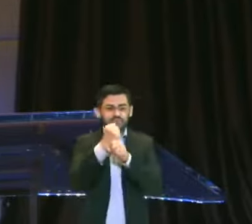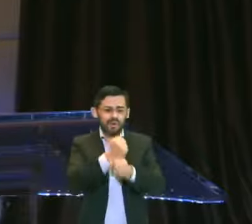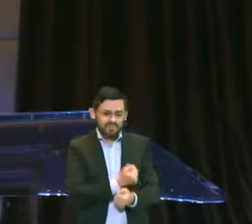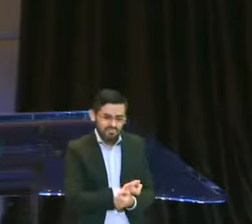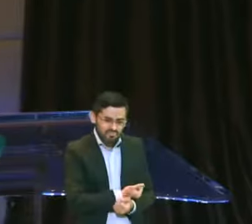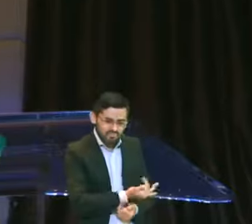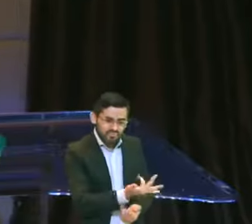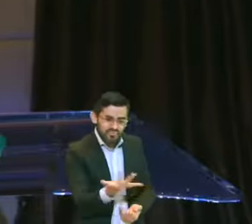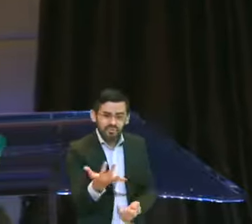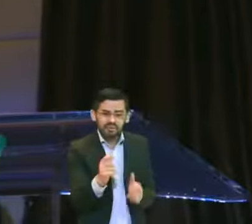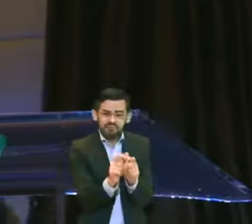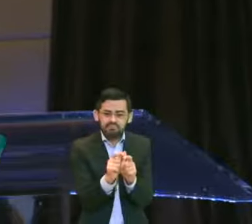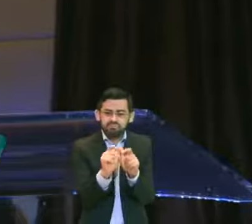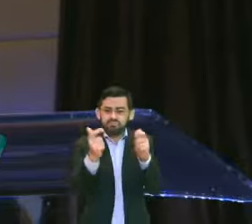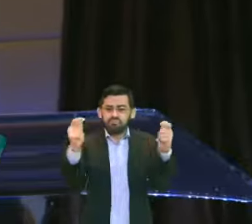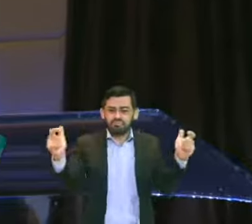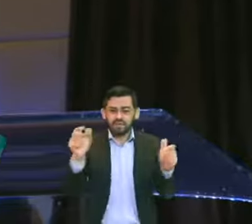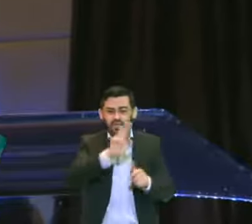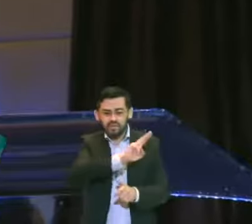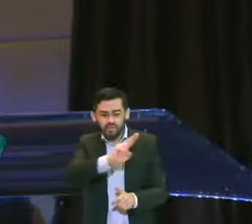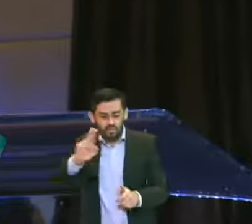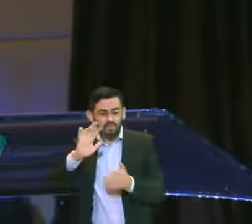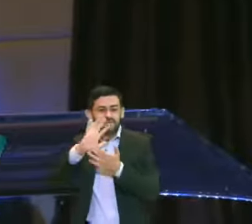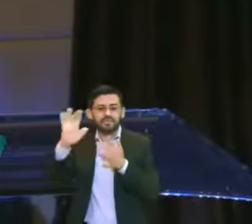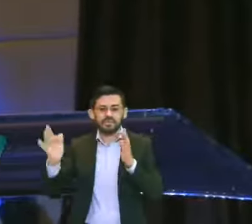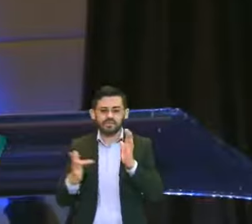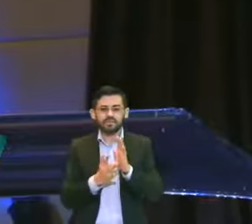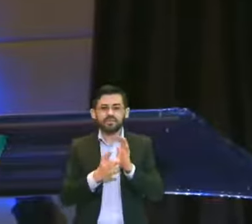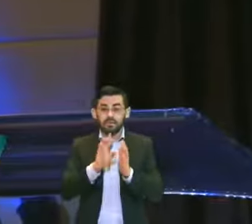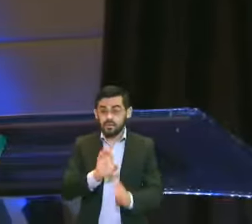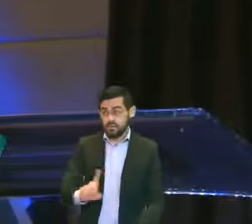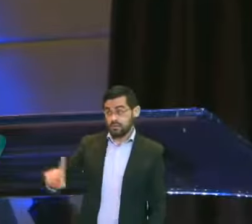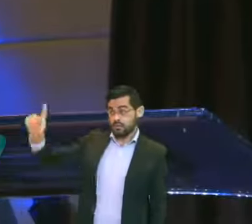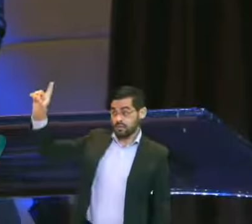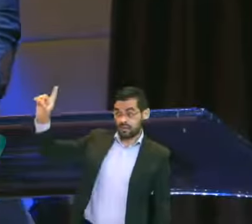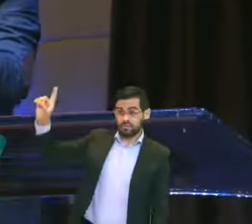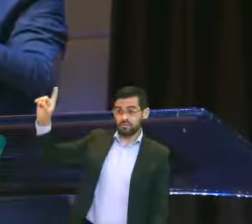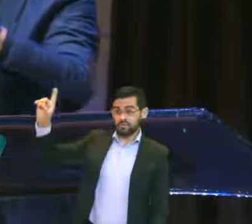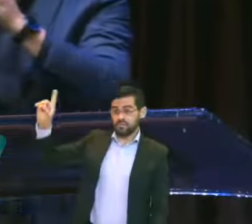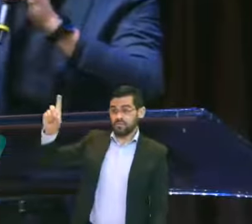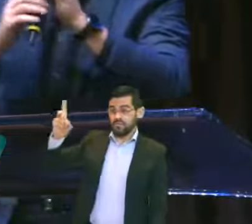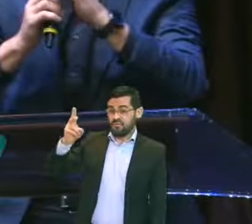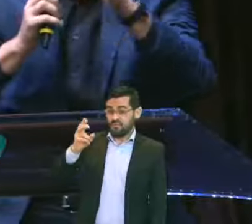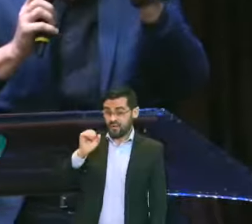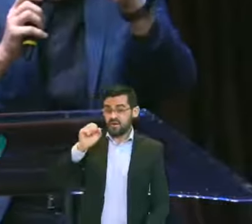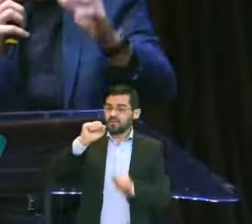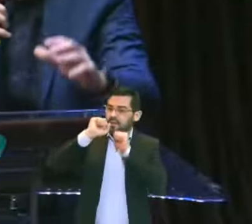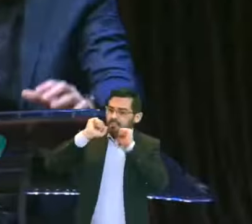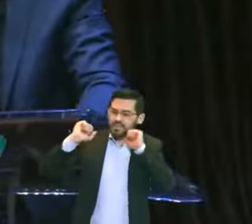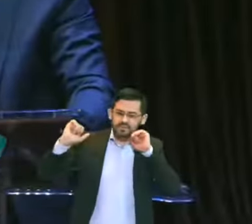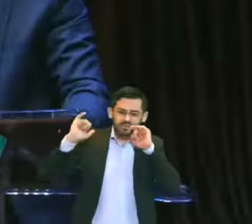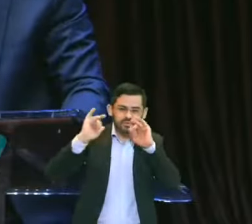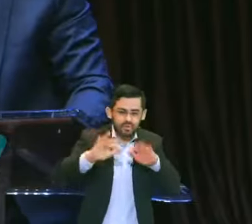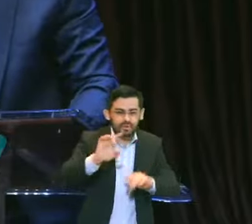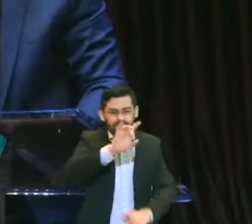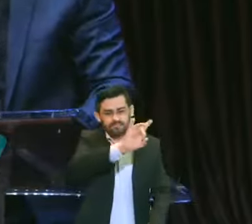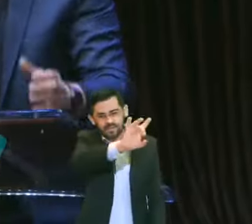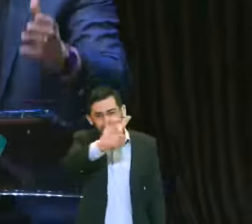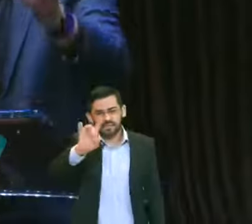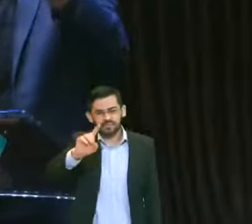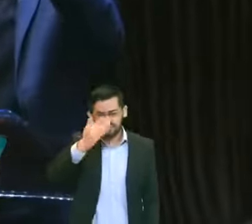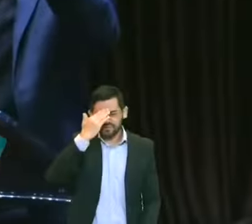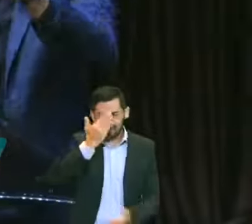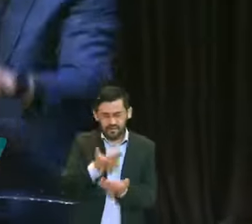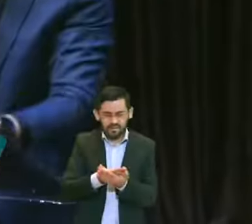e multiplique em nome de Jesus. Deus vai nos abençoar. Quantos creem nisso?